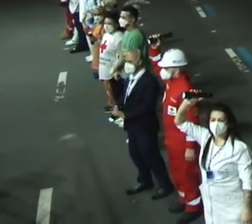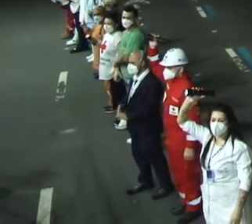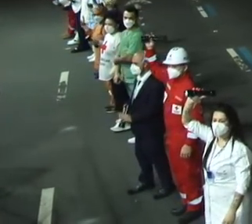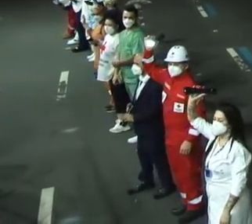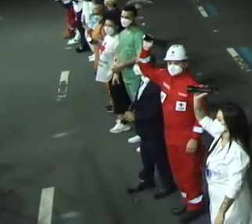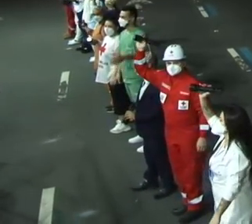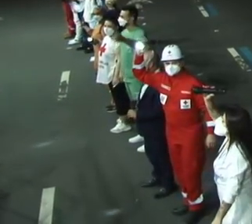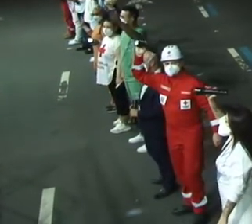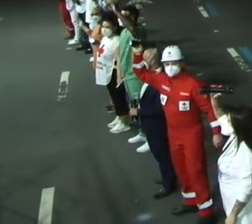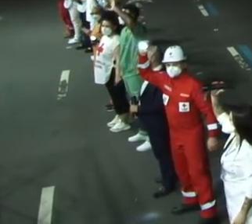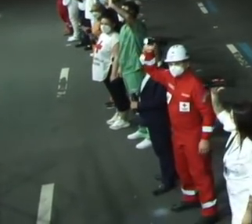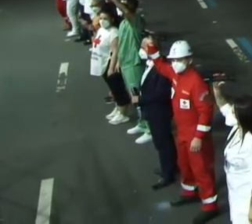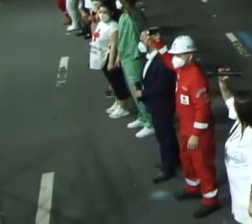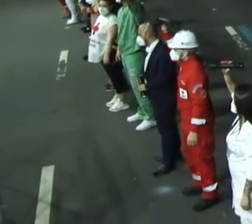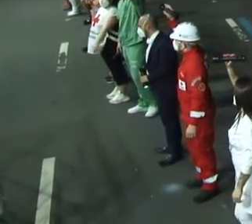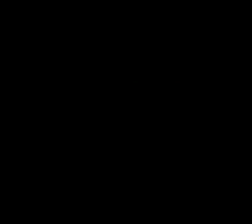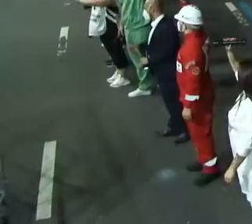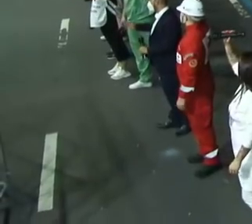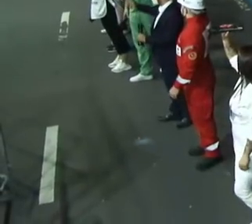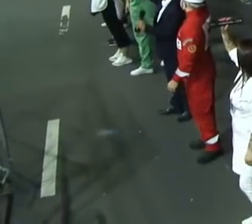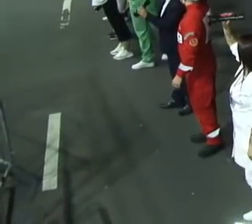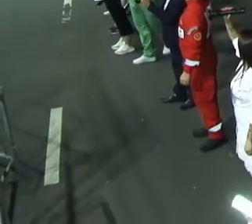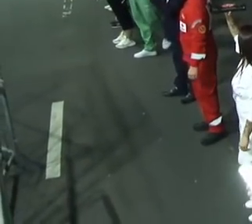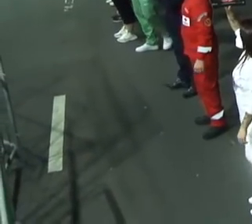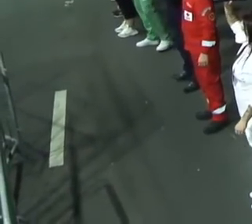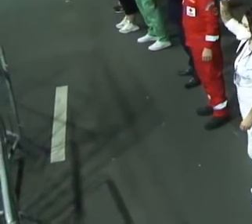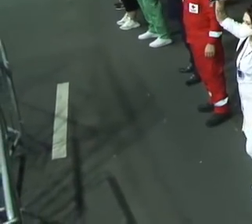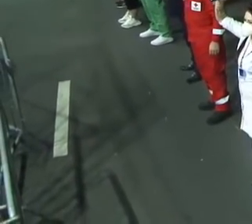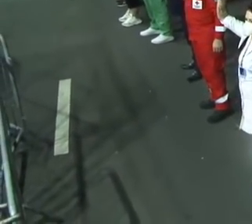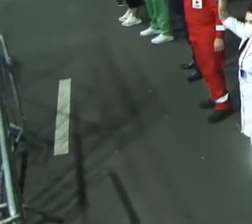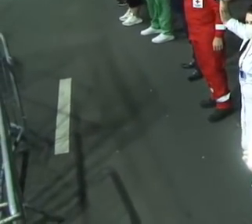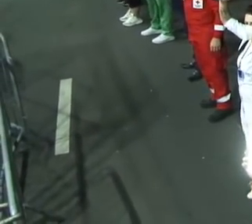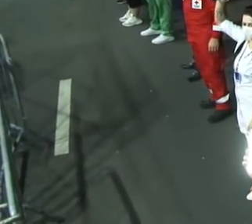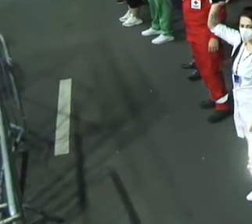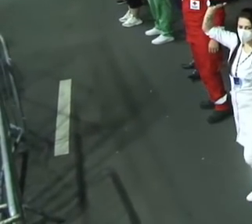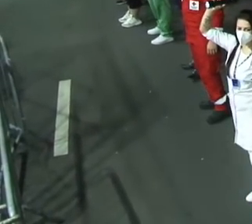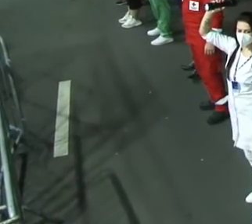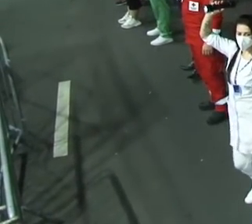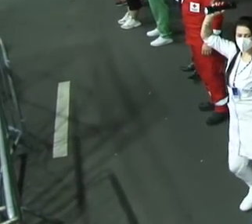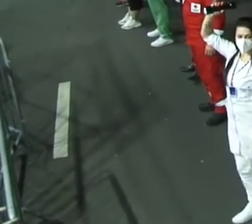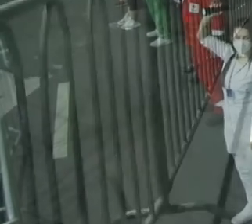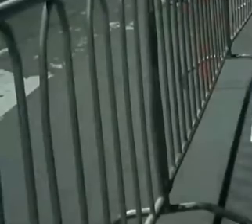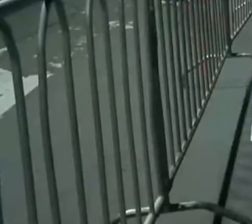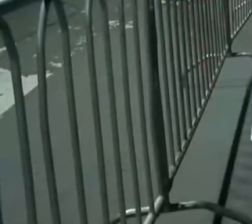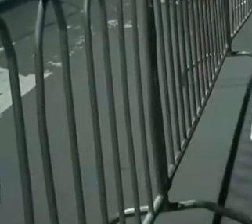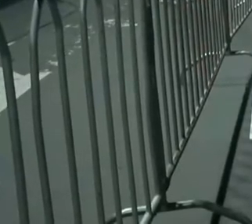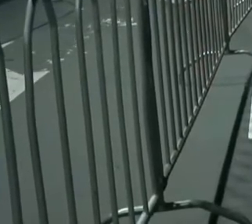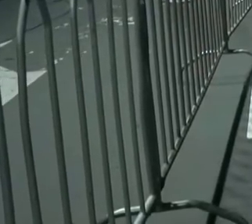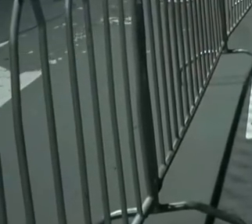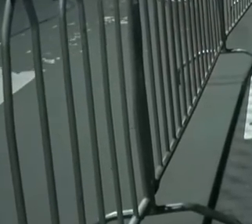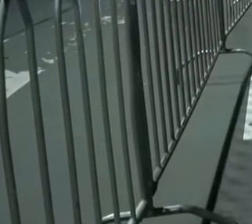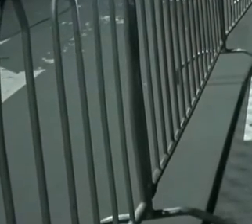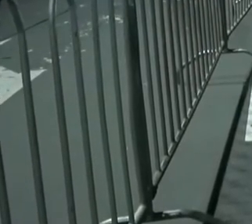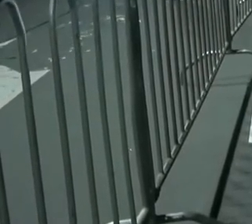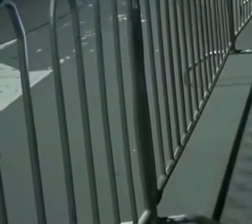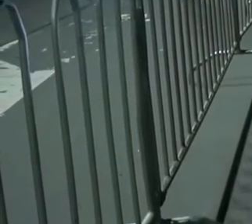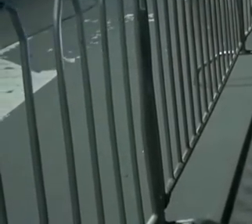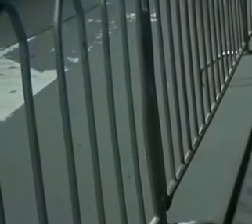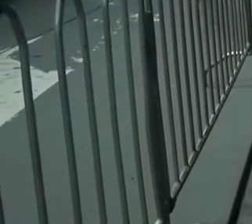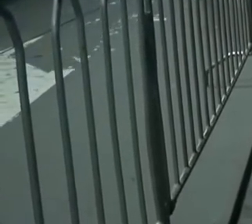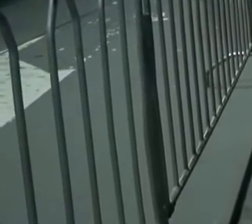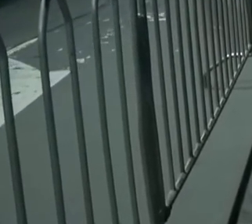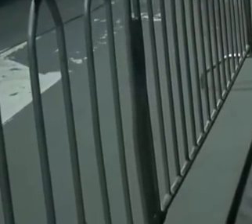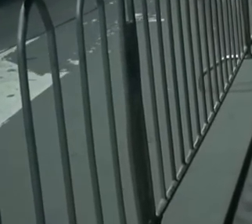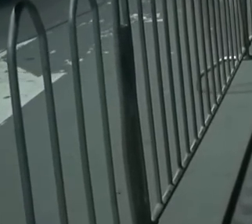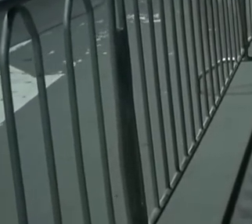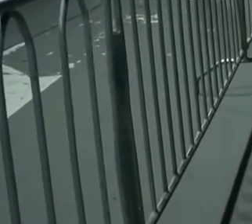nós. Exatamente. Esse momento a gente vem vendo no desfile e eu estou assistindo pela terceira